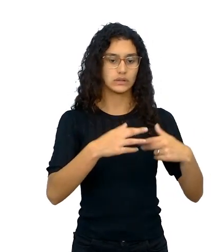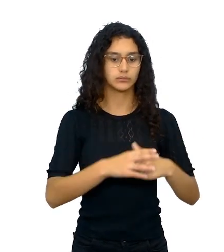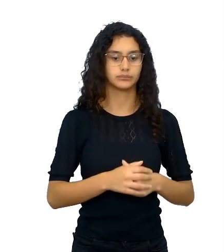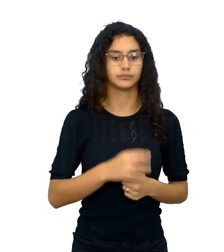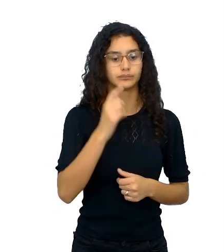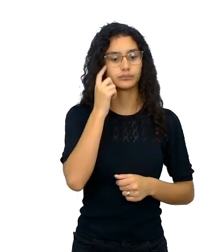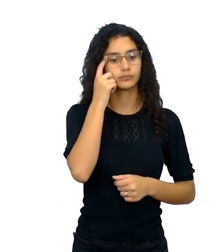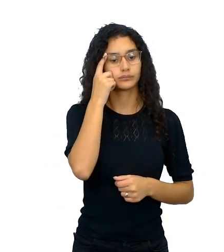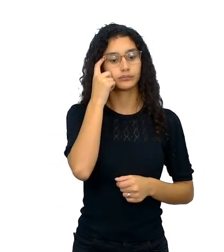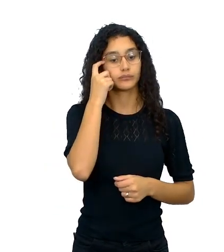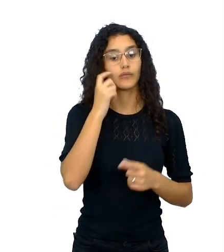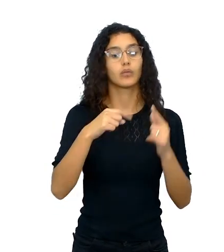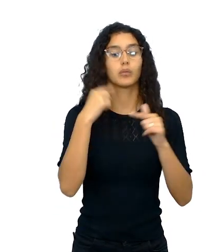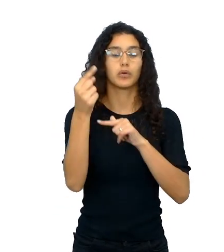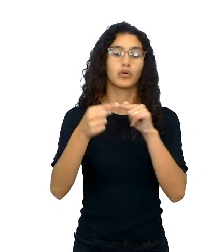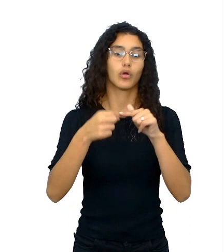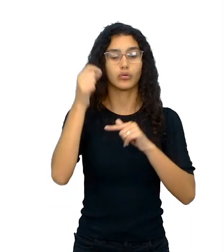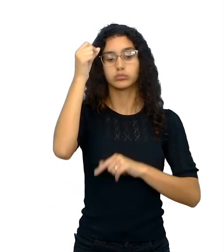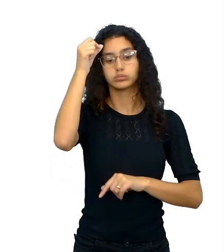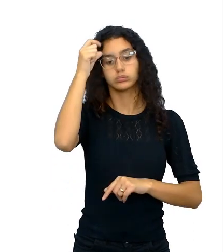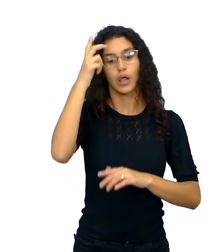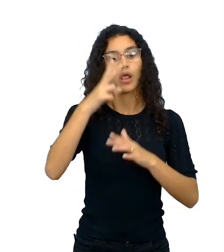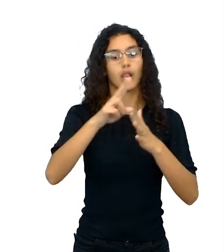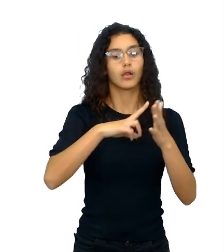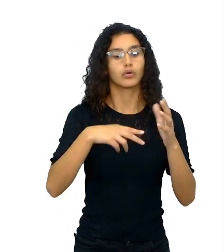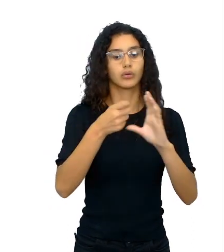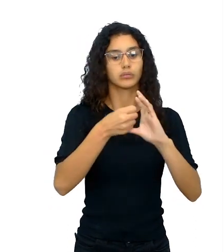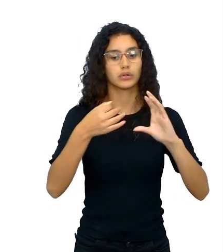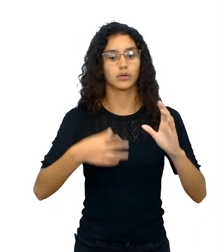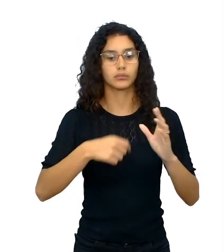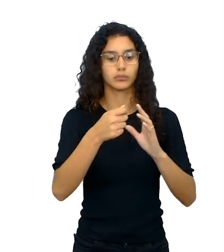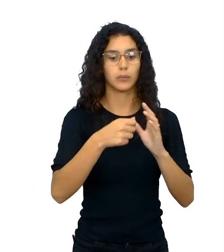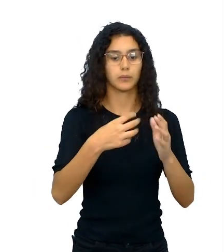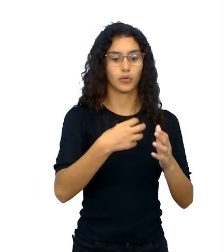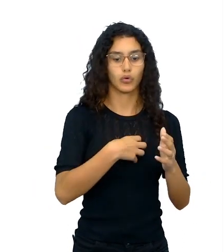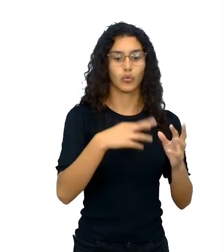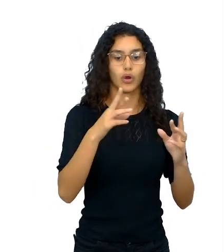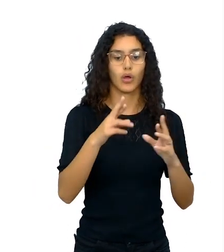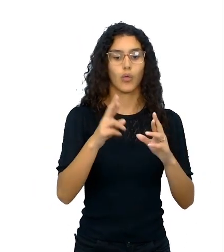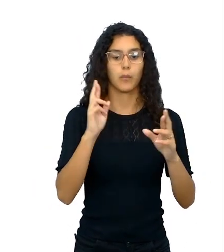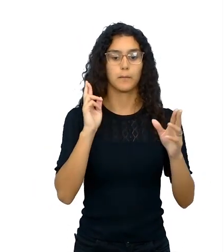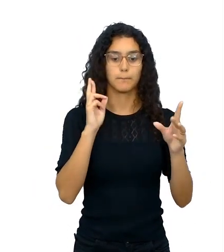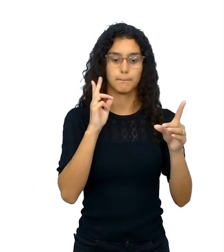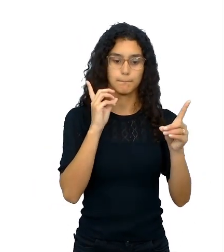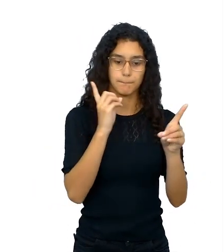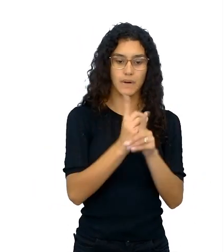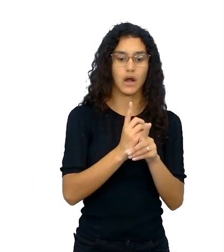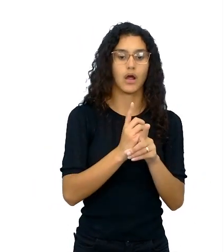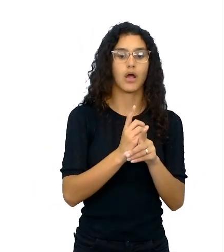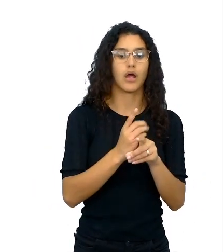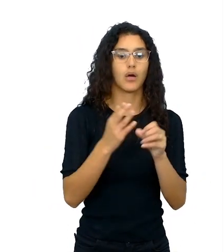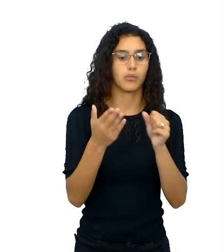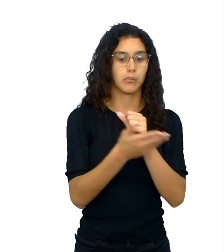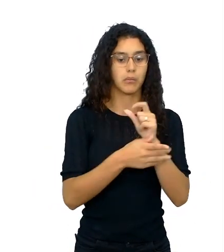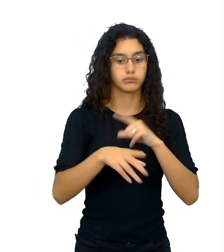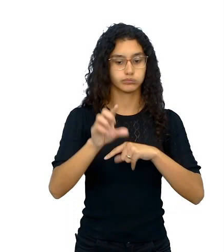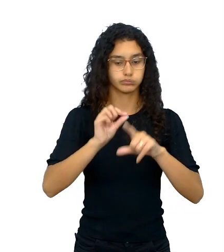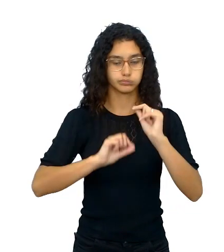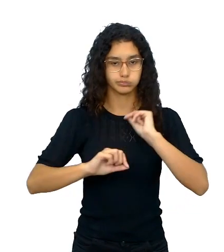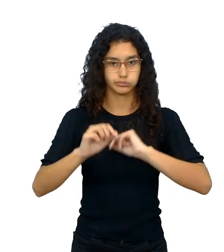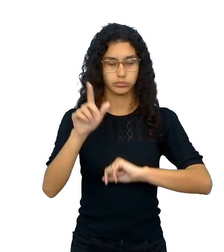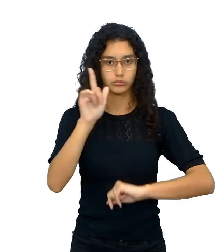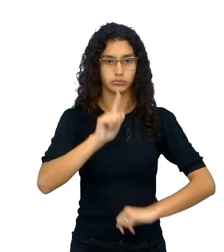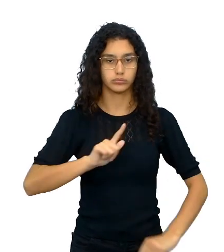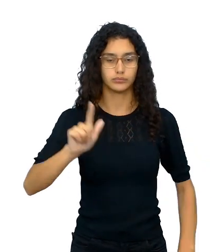romances, tá? O objeto de conhecimento, a leitura e expressão escrita por meio do reconhecimento dos elementos básicos